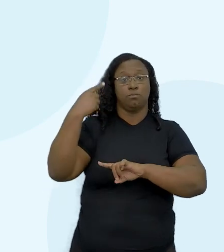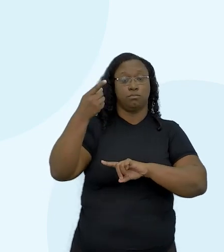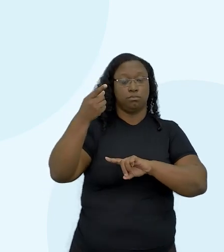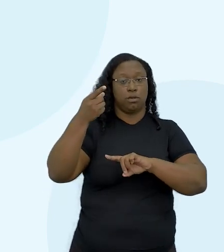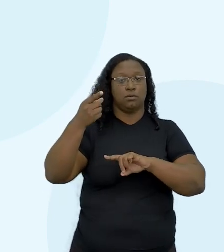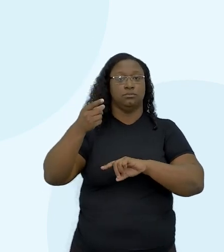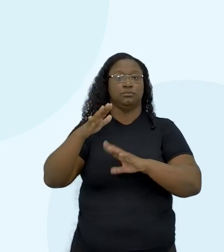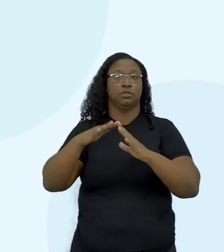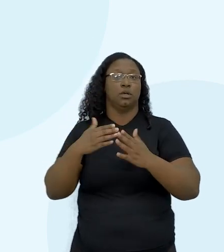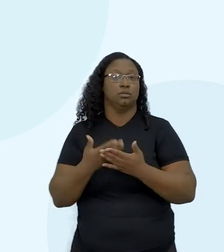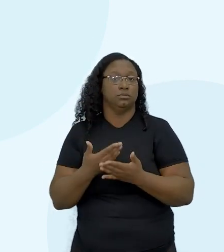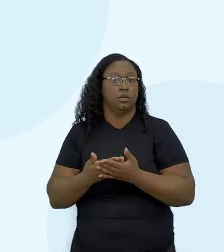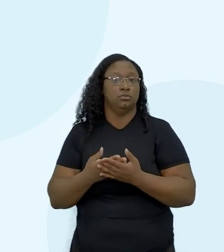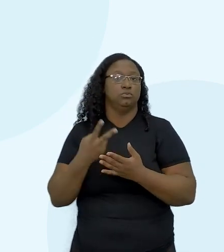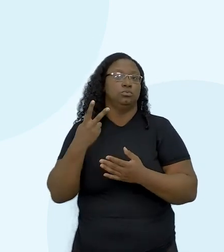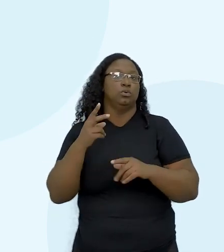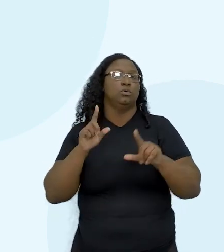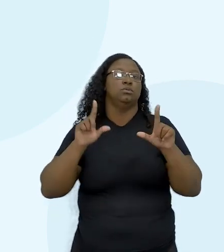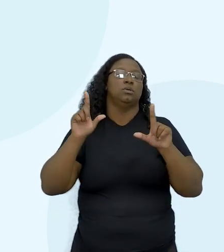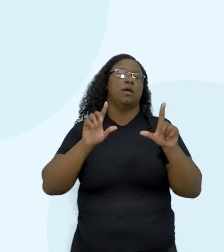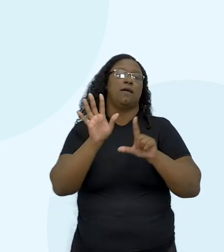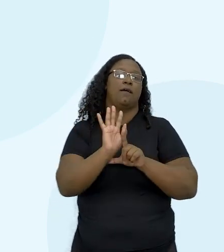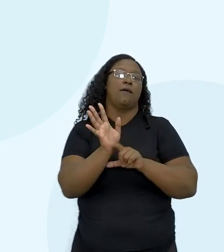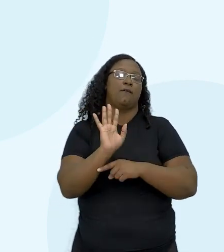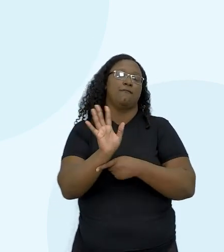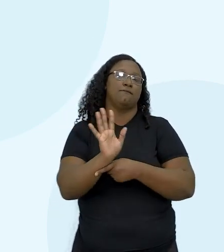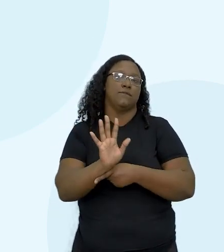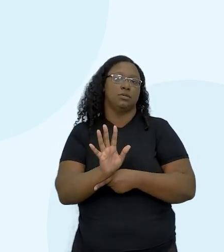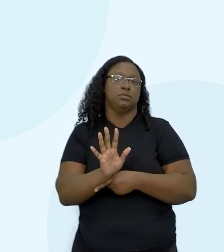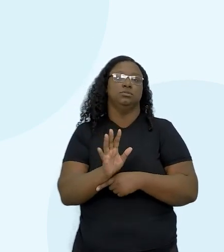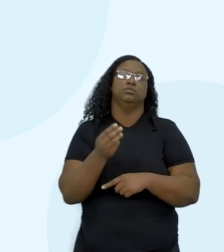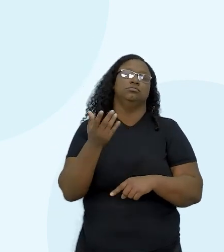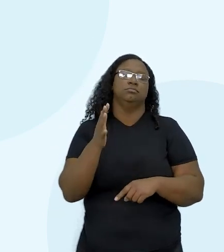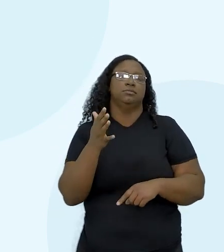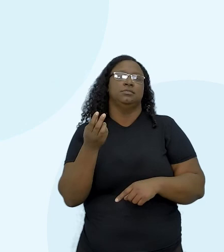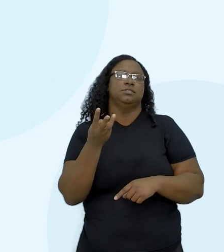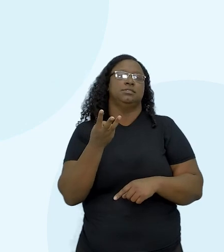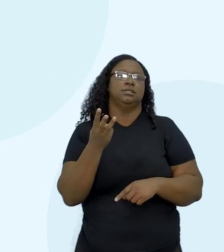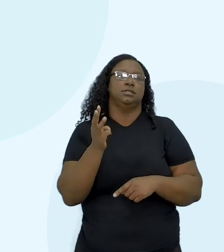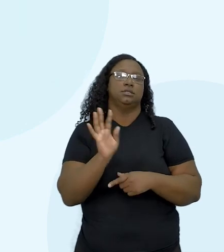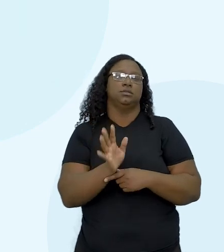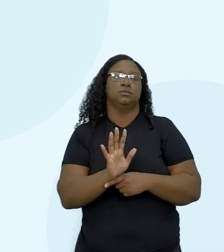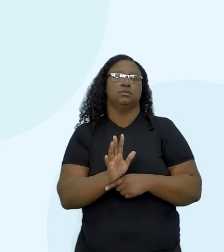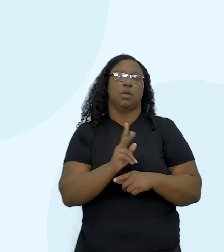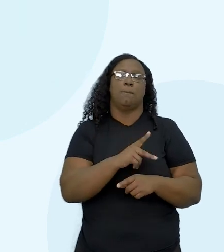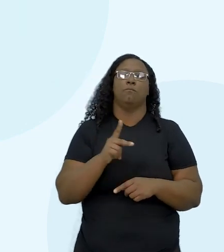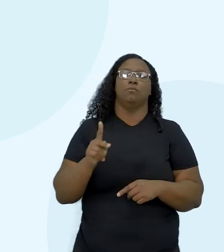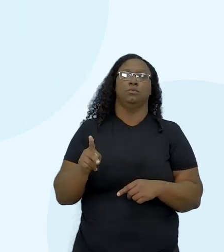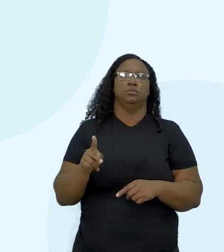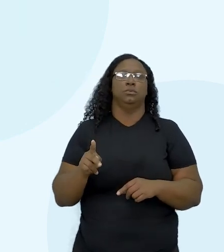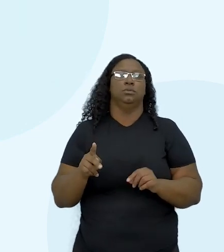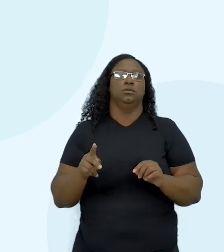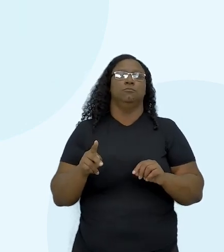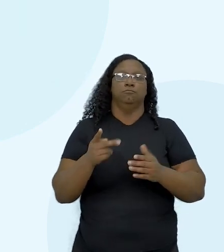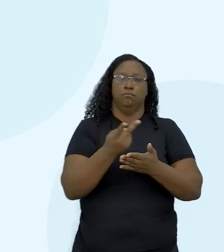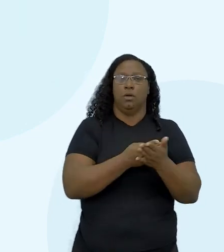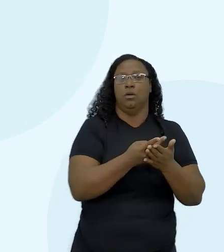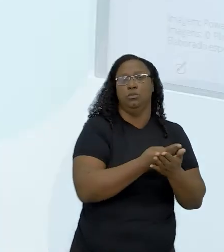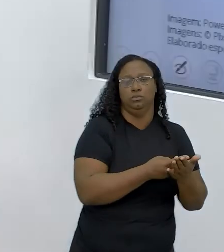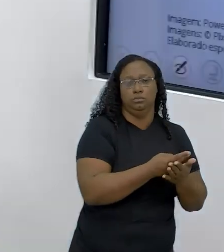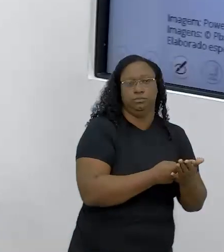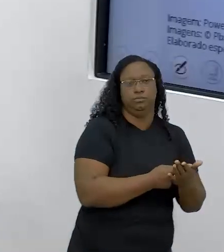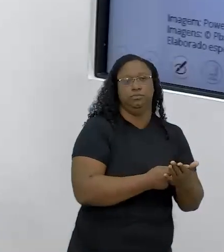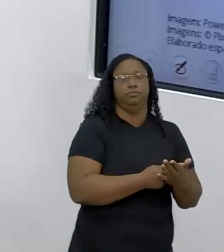aí 2 ou 3 vídeos vou tentar fazer 3 vídeos com uma professora e pesquisadora do Instituto